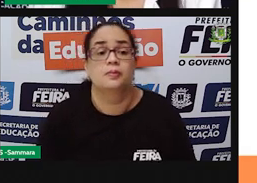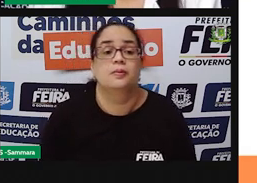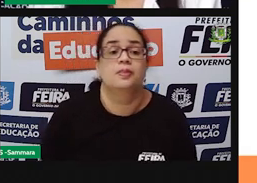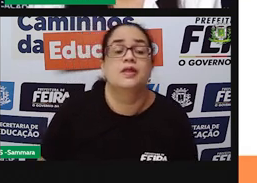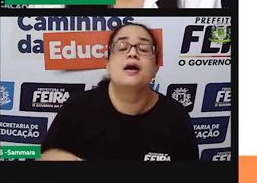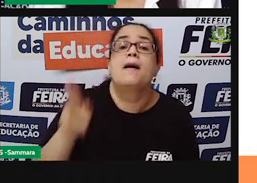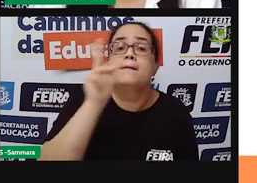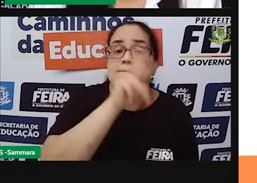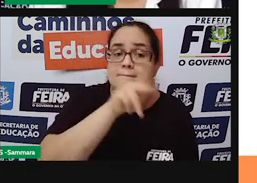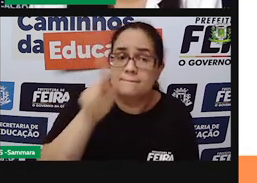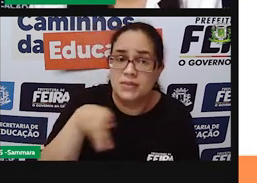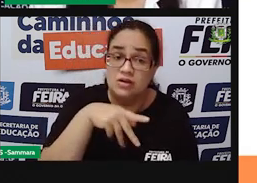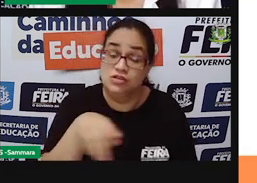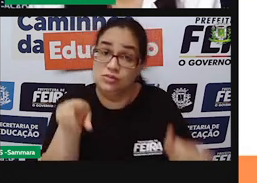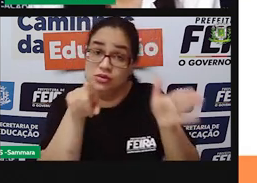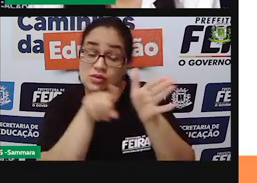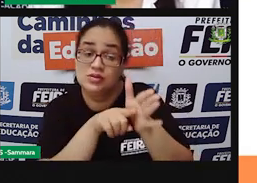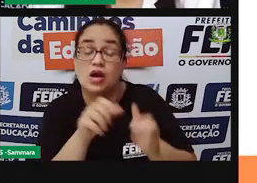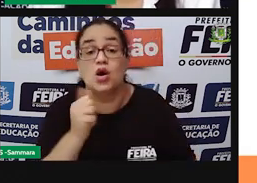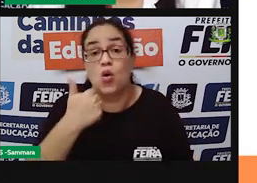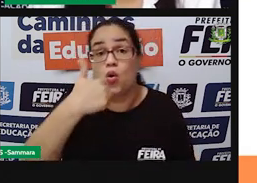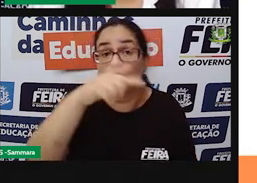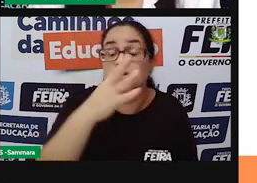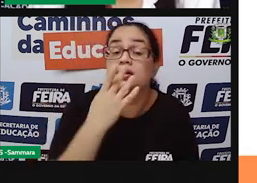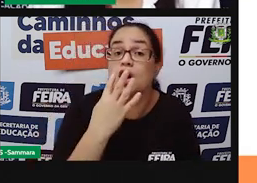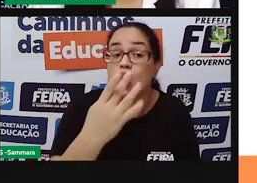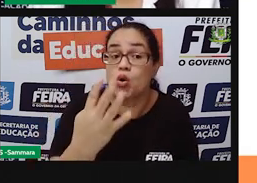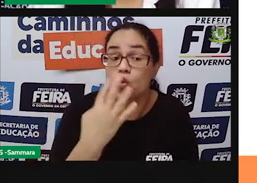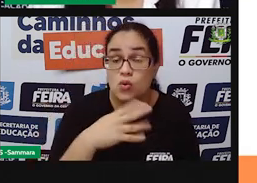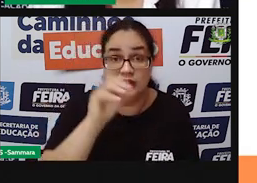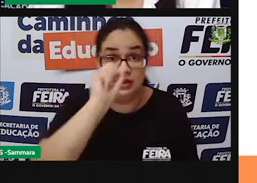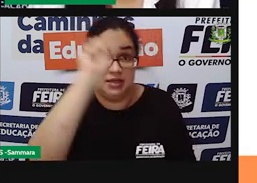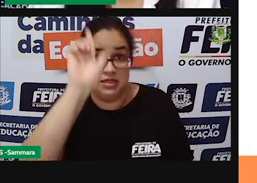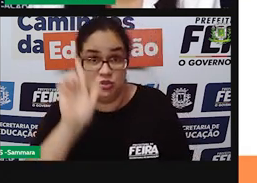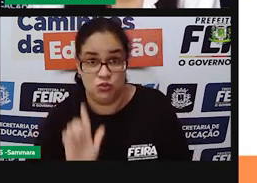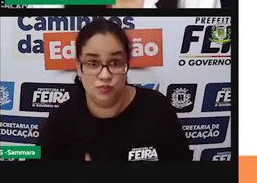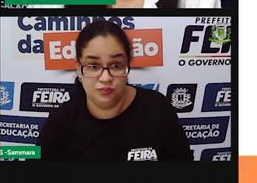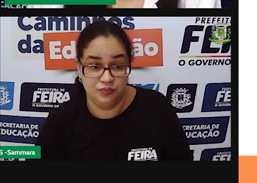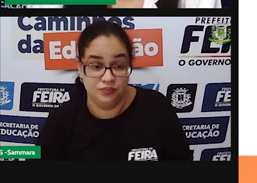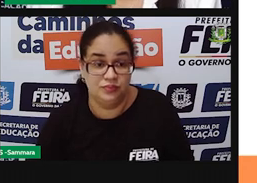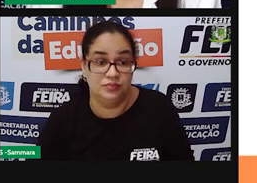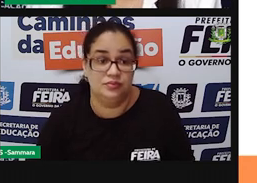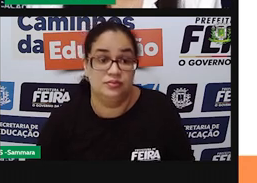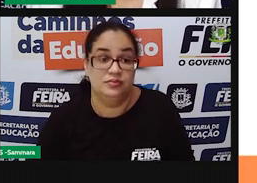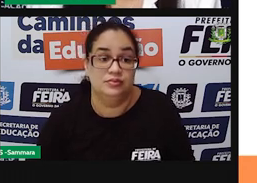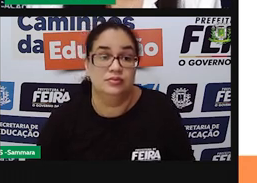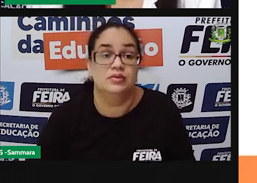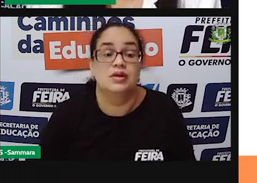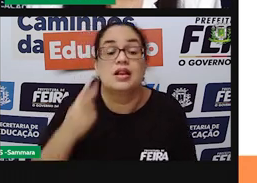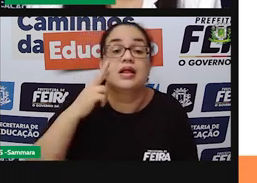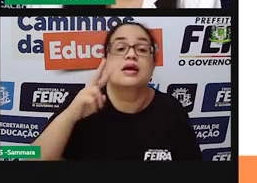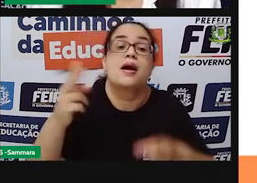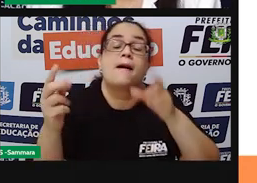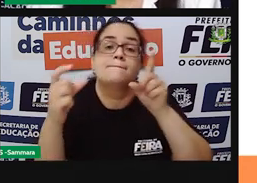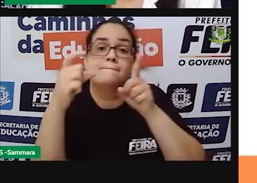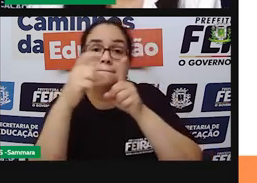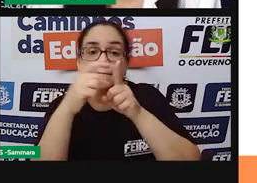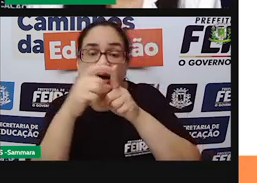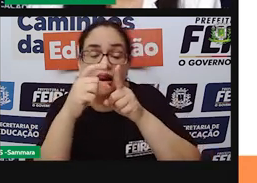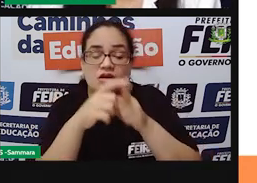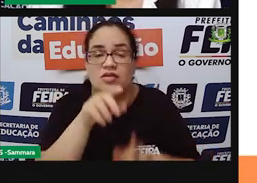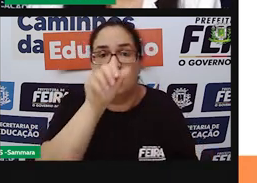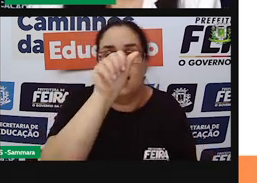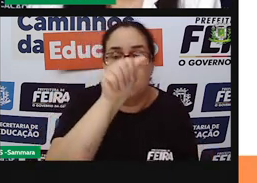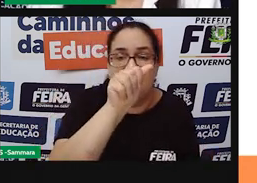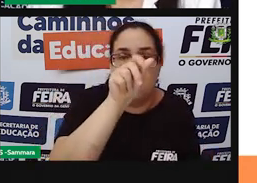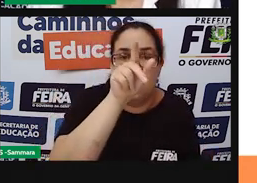Pronto, a Pró já até destacou, colocou em uma outra cor, né? Tá em azul o verbo. E aí a palavra aí que é verbo